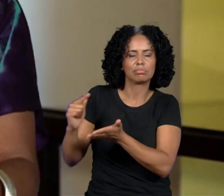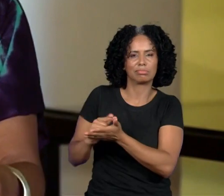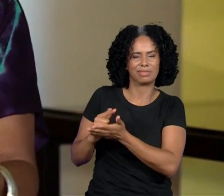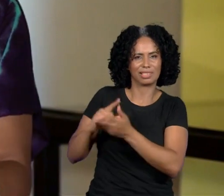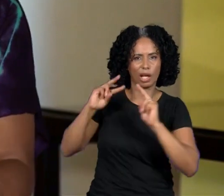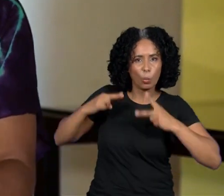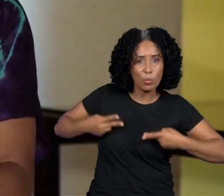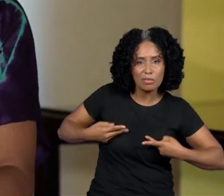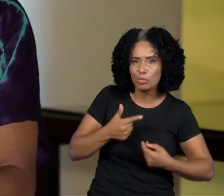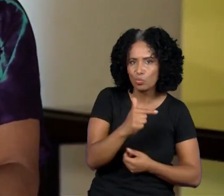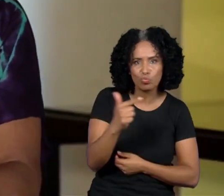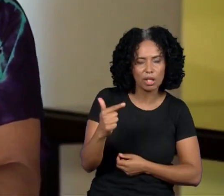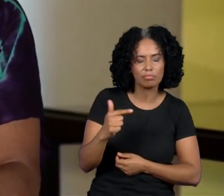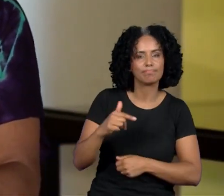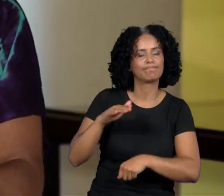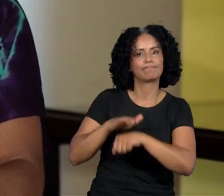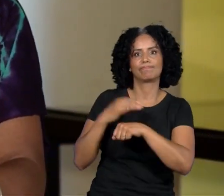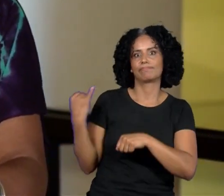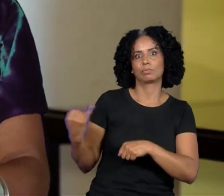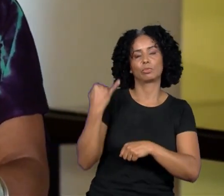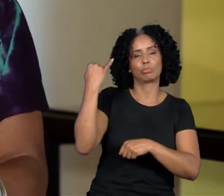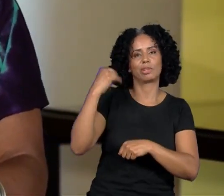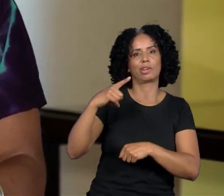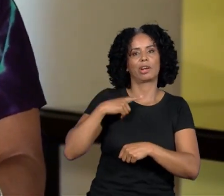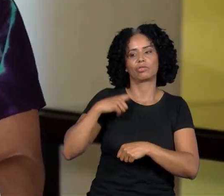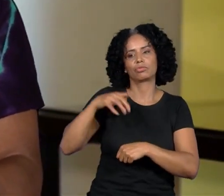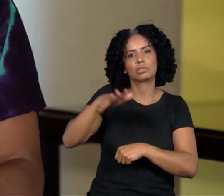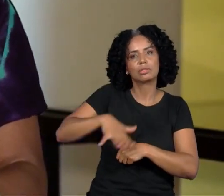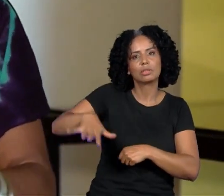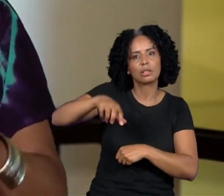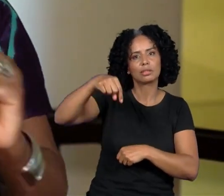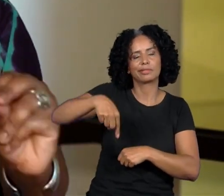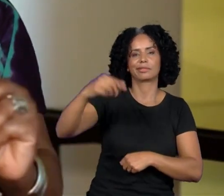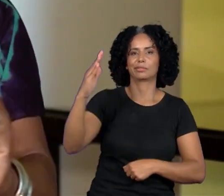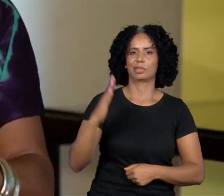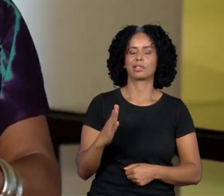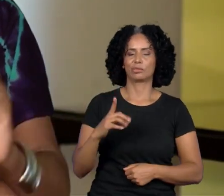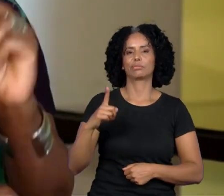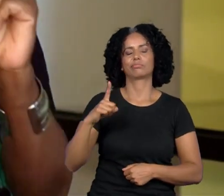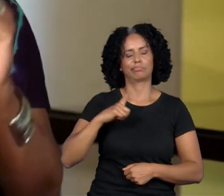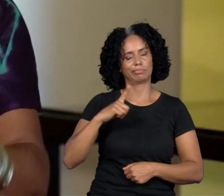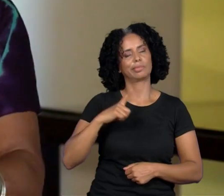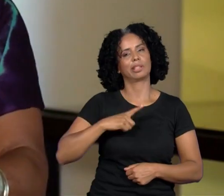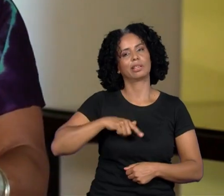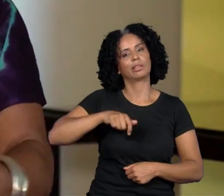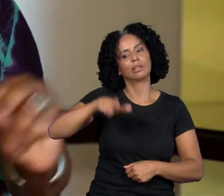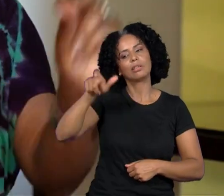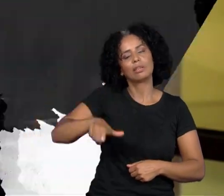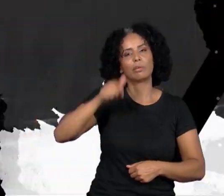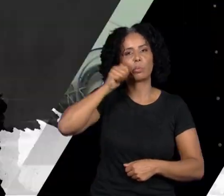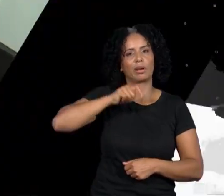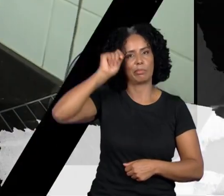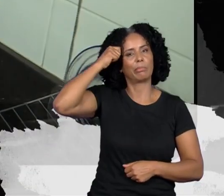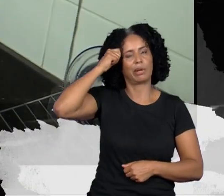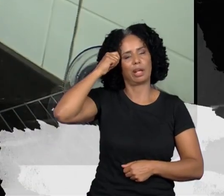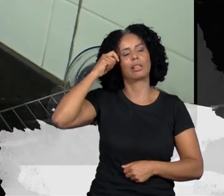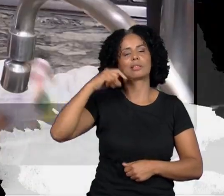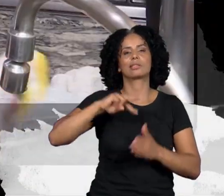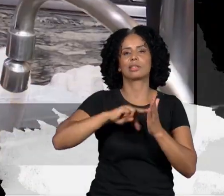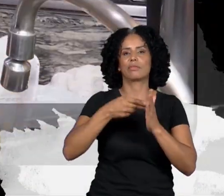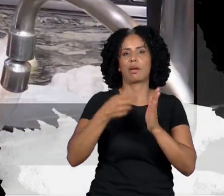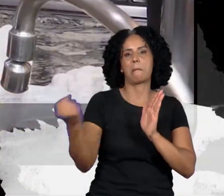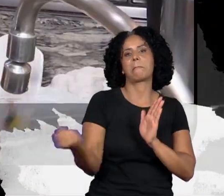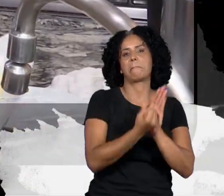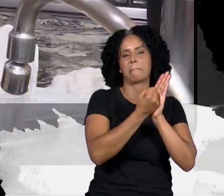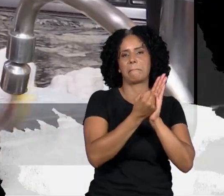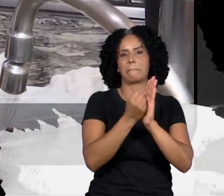E principalmente no contexto brasileiro, a gente tem justamente essa marca que perdura até a